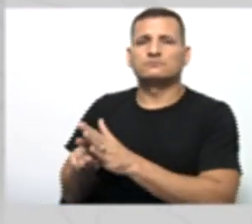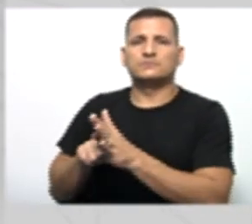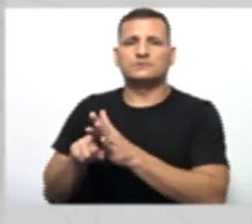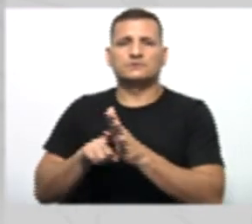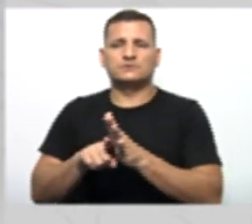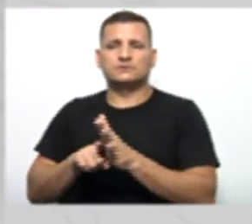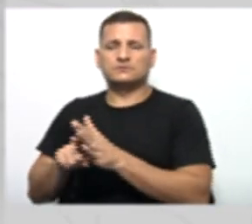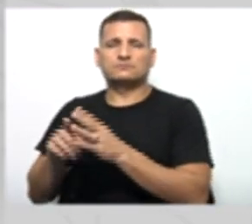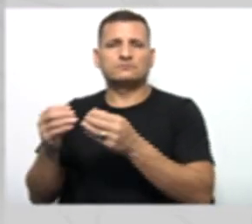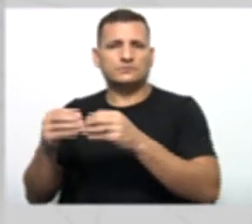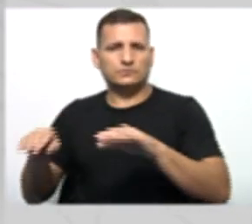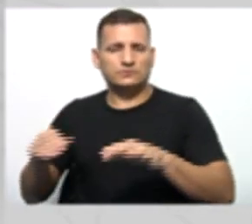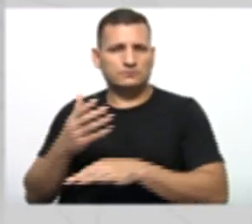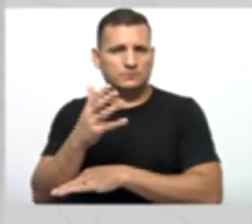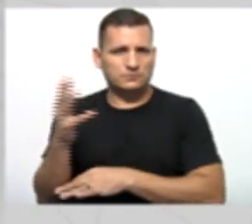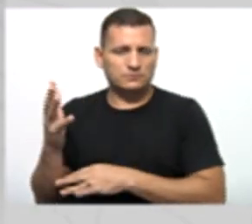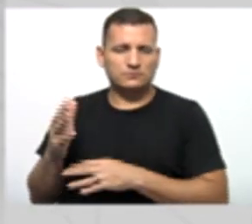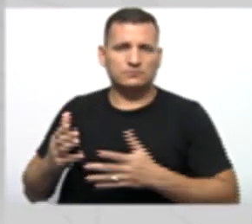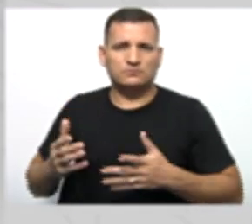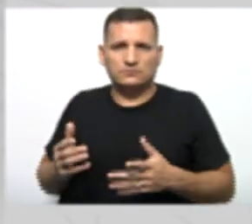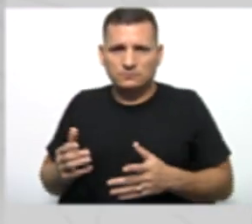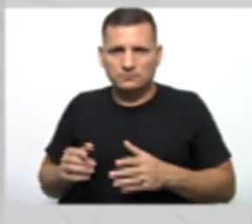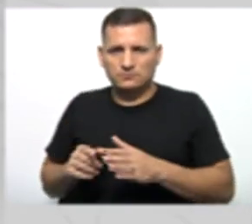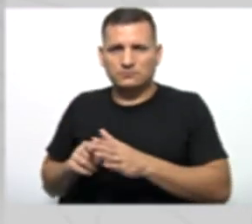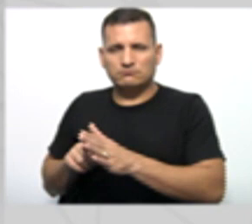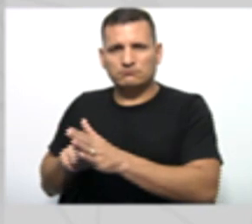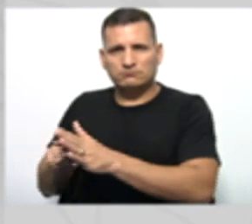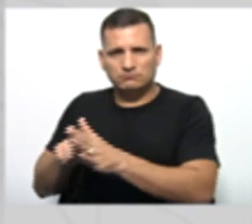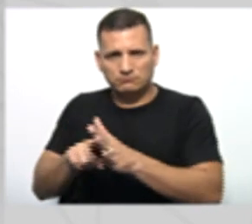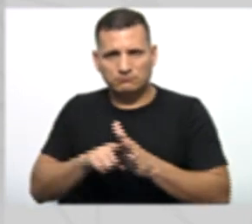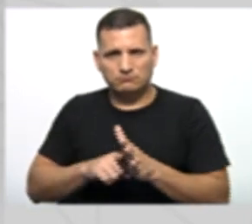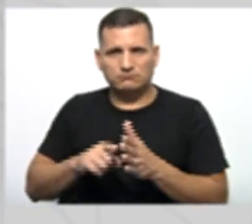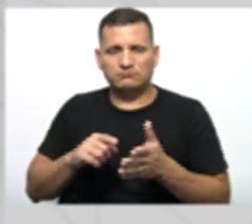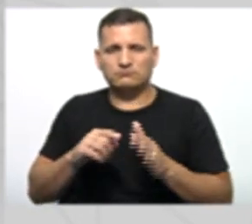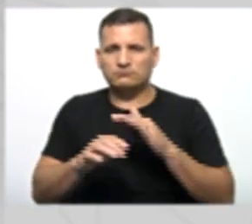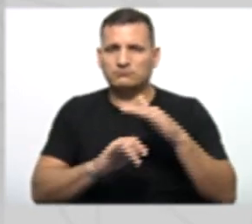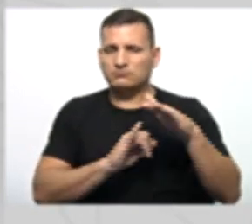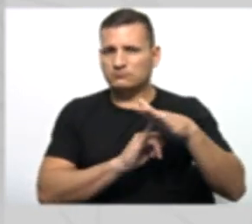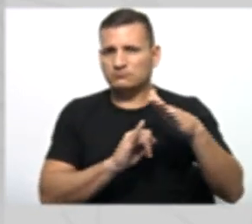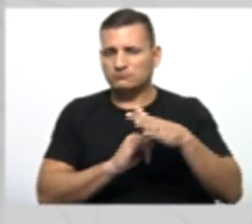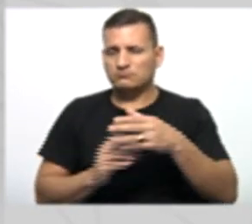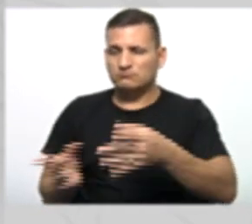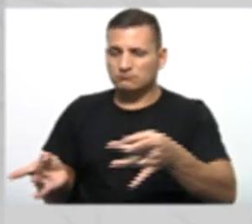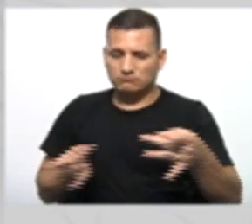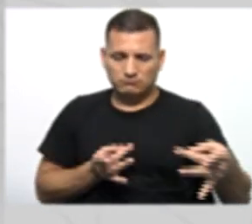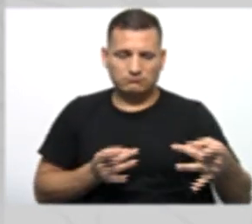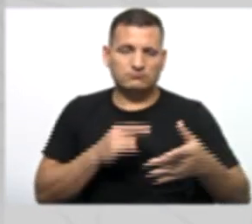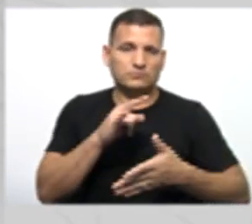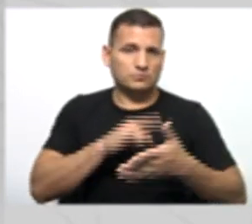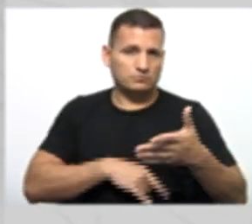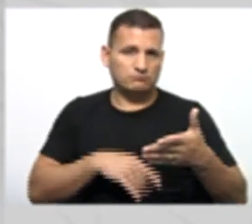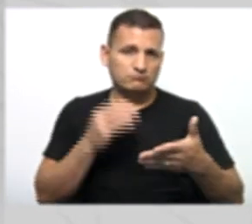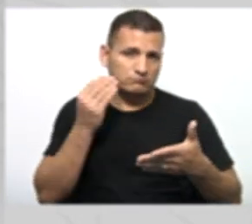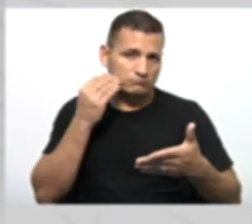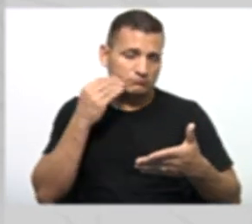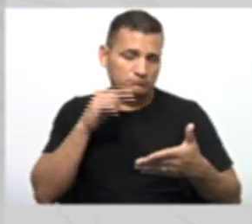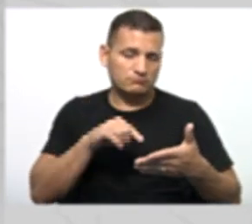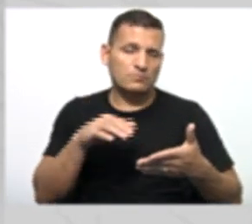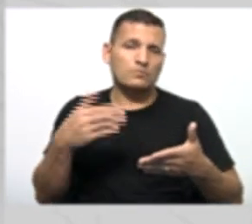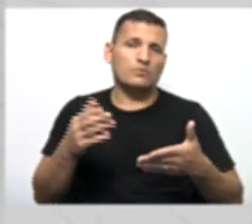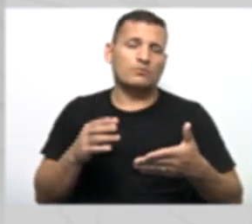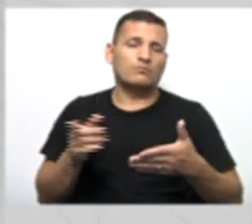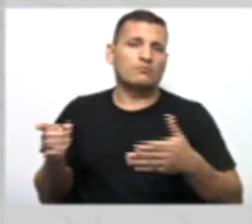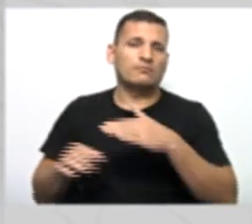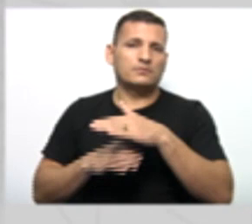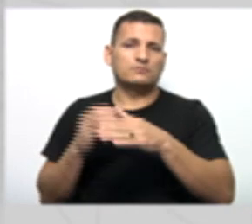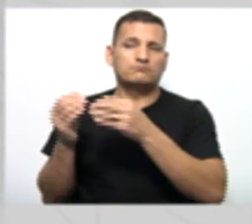Através desse estudo, esses órgãos vão pegar esses documentos e vão verificar quais são os impactos que essa empresa